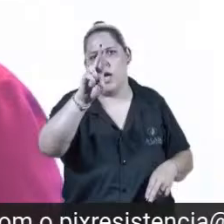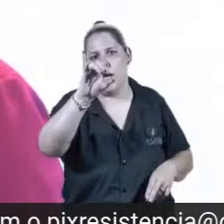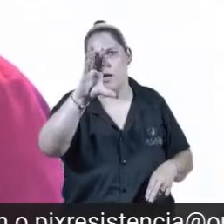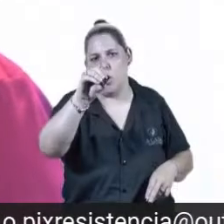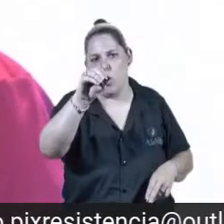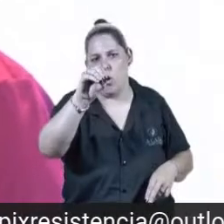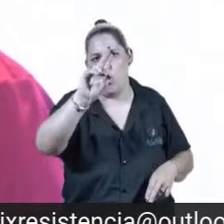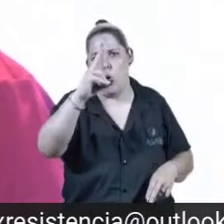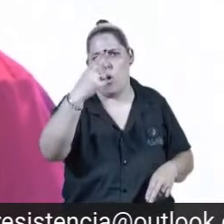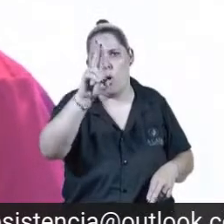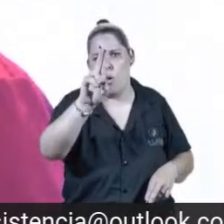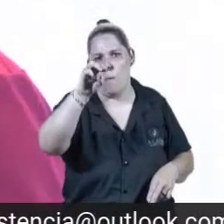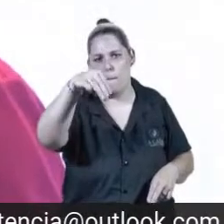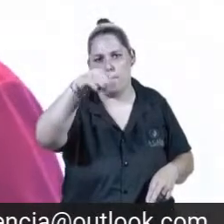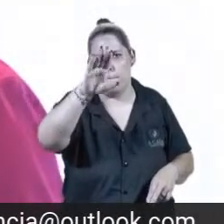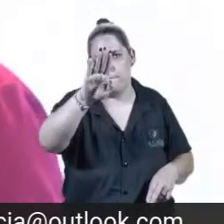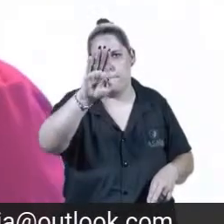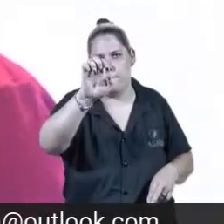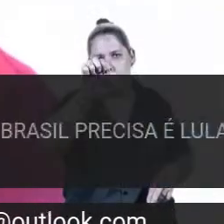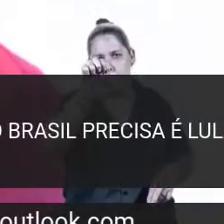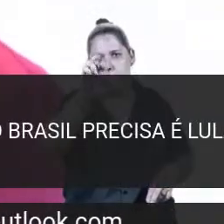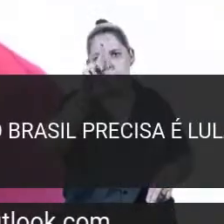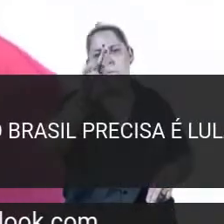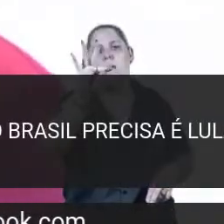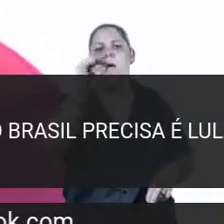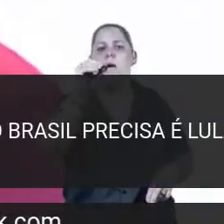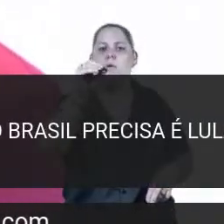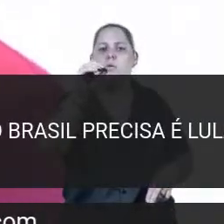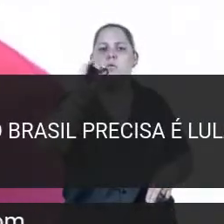Humberto Costa, Jean Paul,